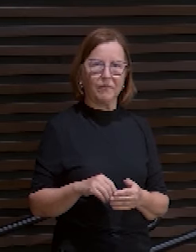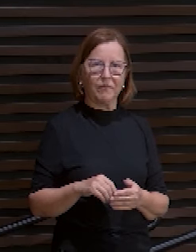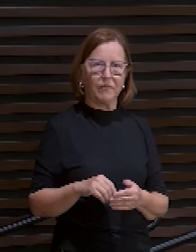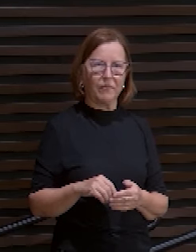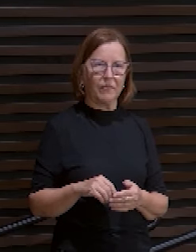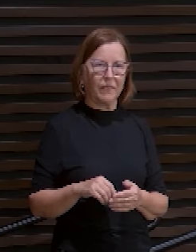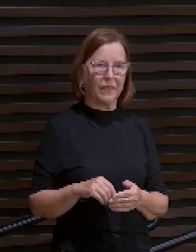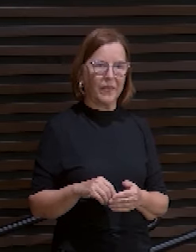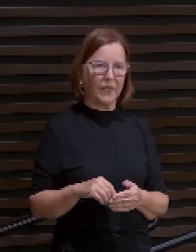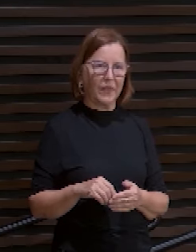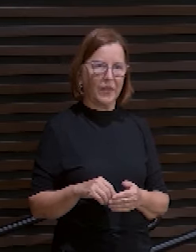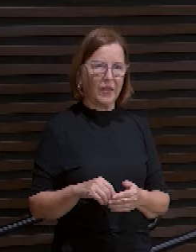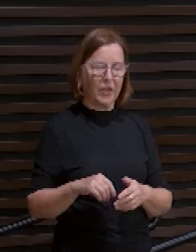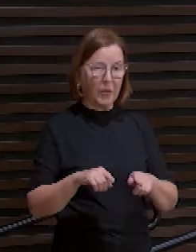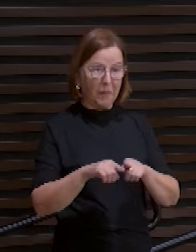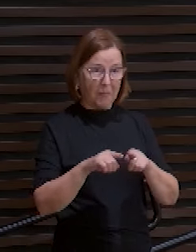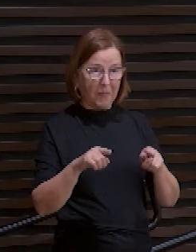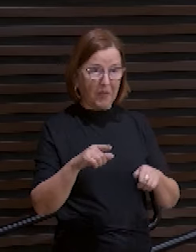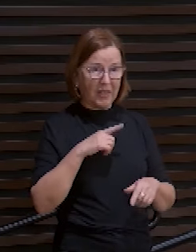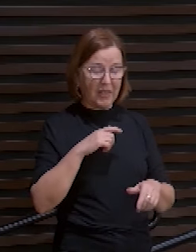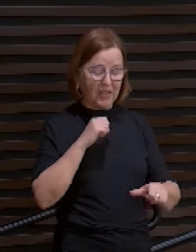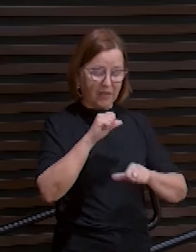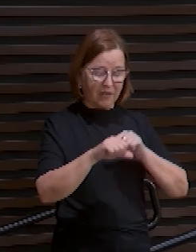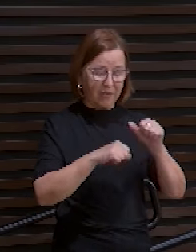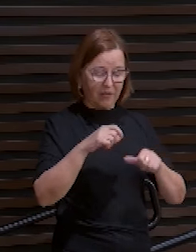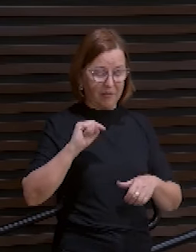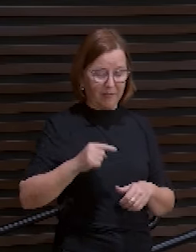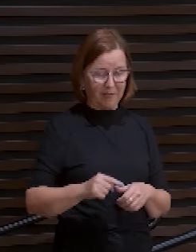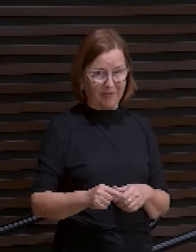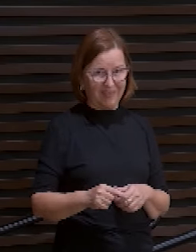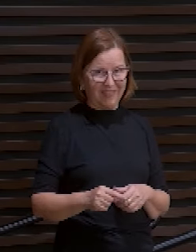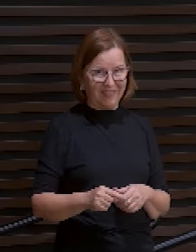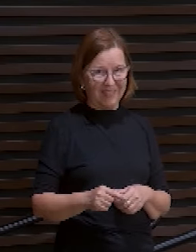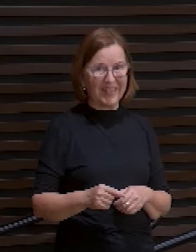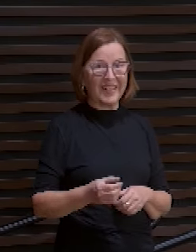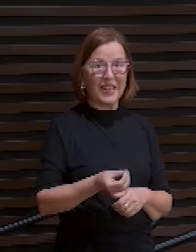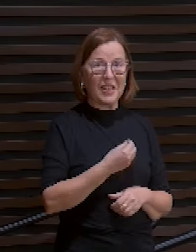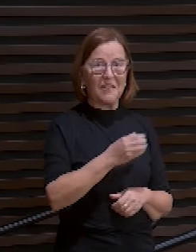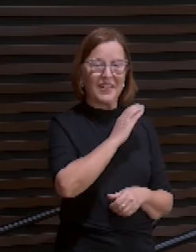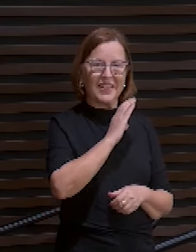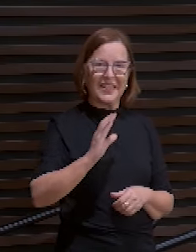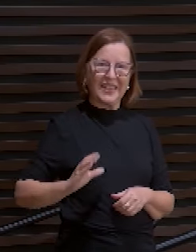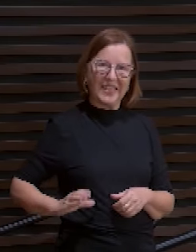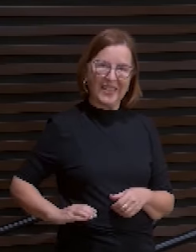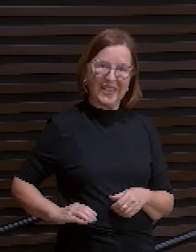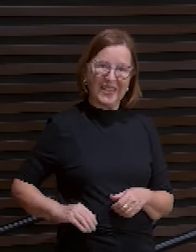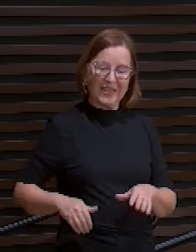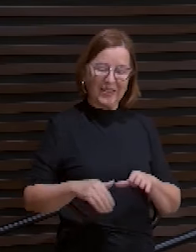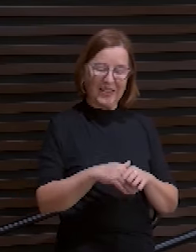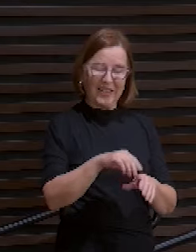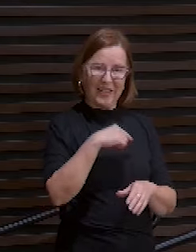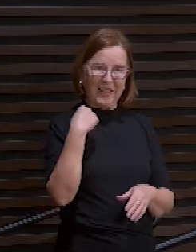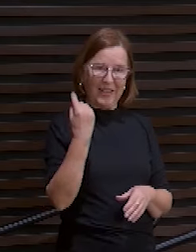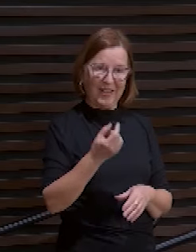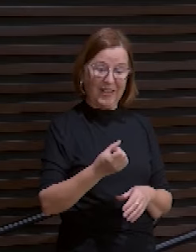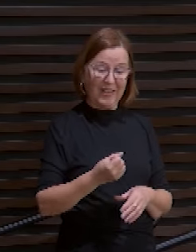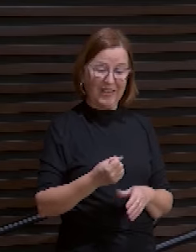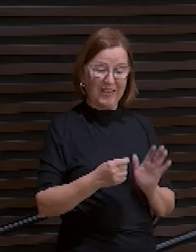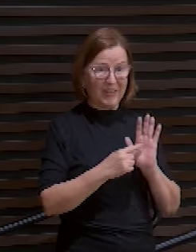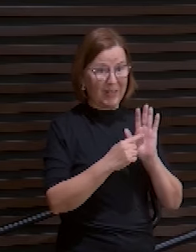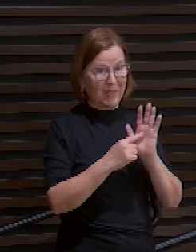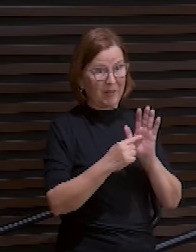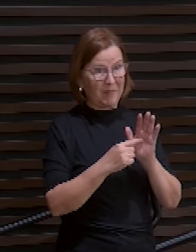uma transformação muito mais profunda é a vida de Cristo em nós que produz o fruto temos a